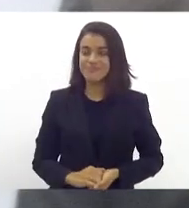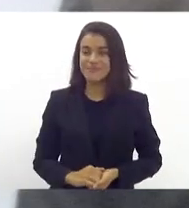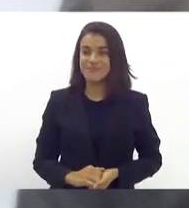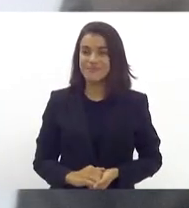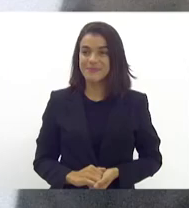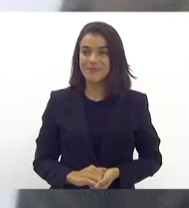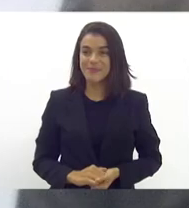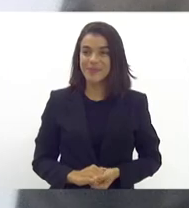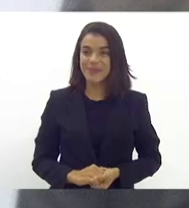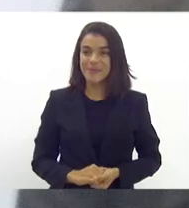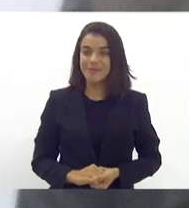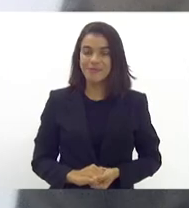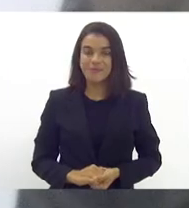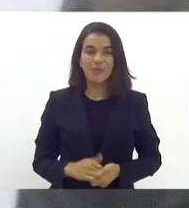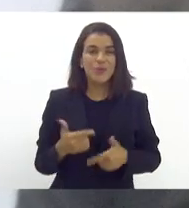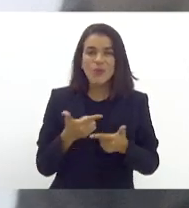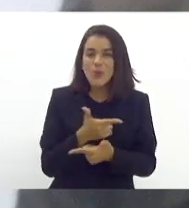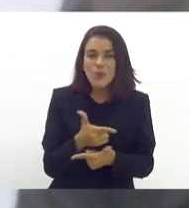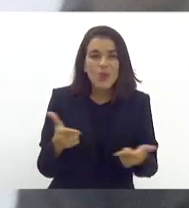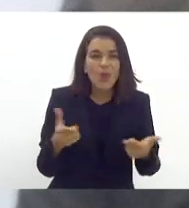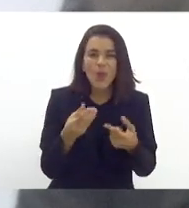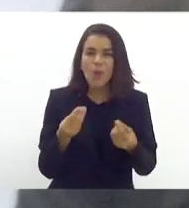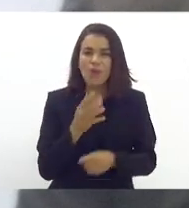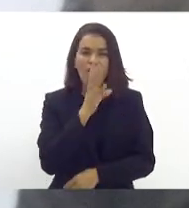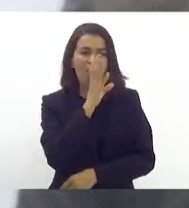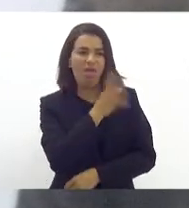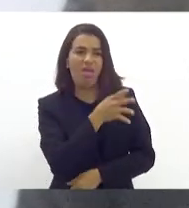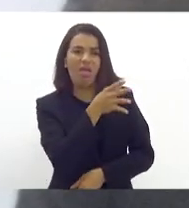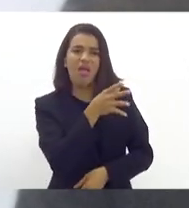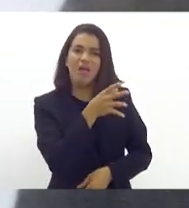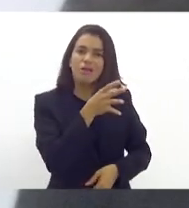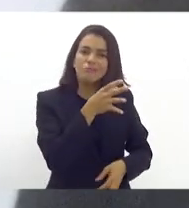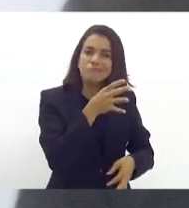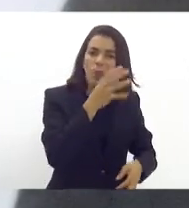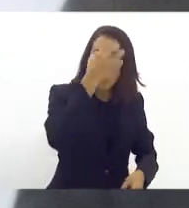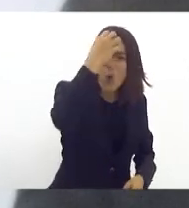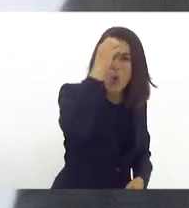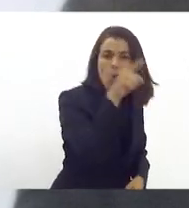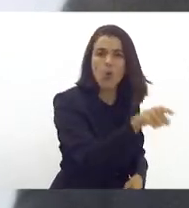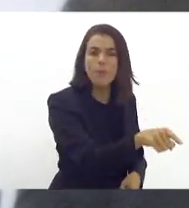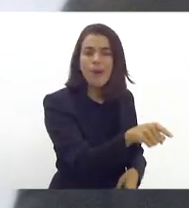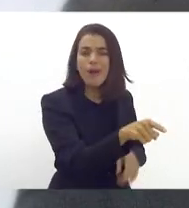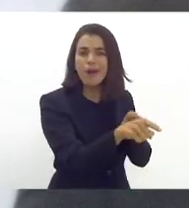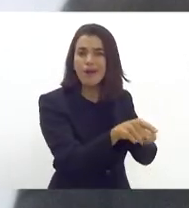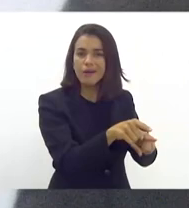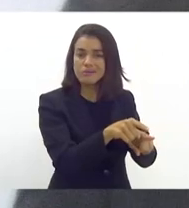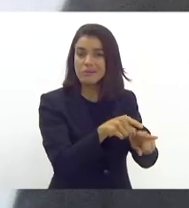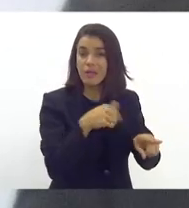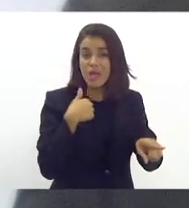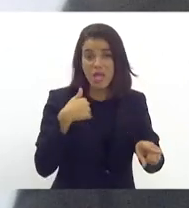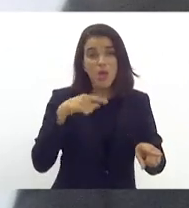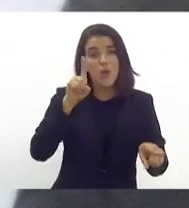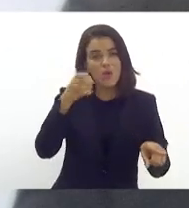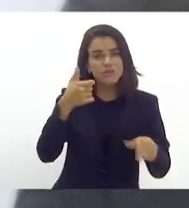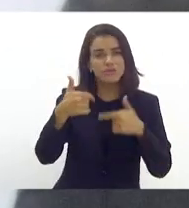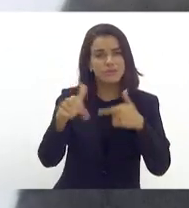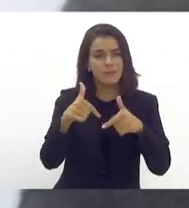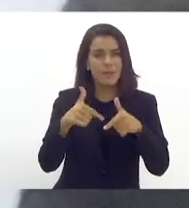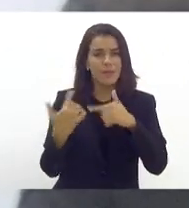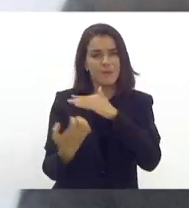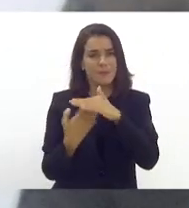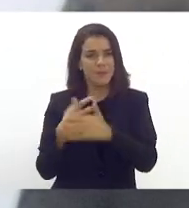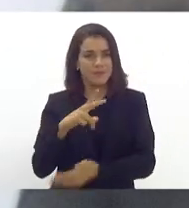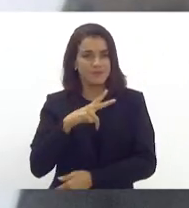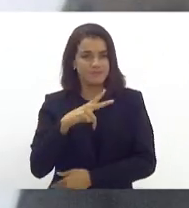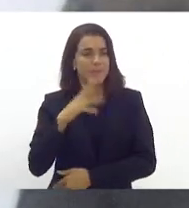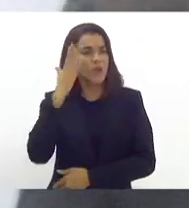gestão não dá para culpar aquele que usa muito não não é assim que faz gestão eu vim do setor privado eu sei como funciona